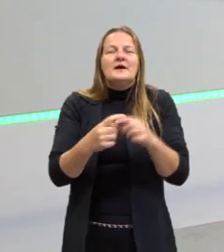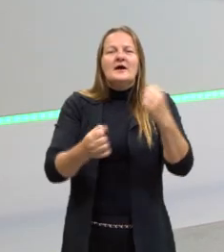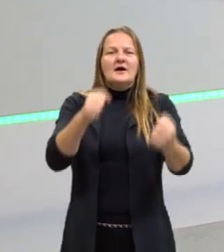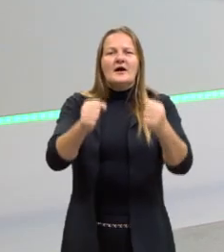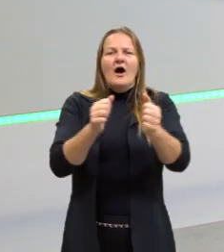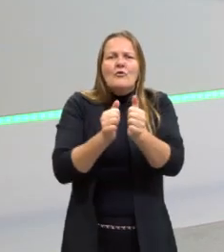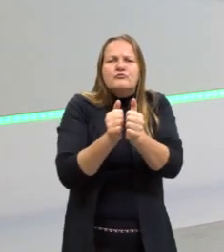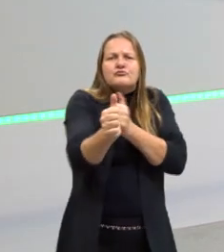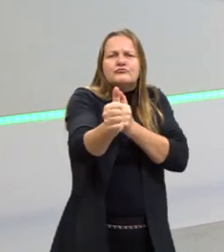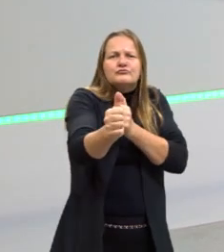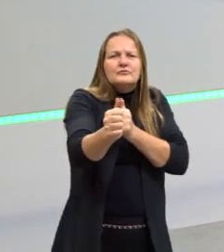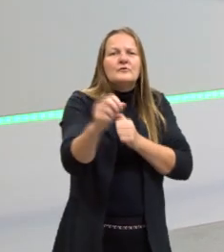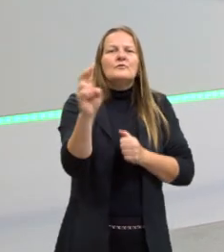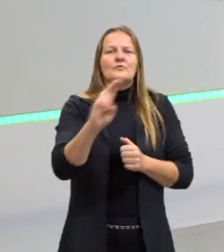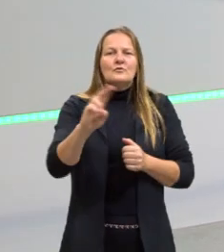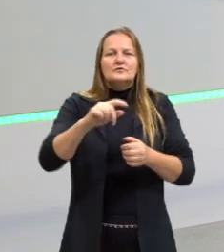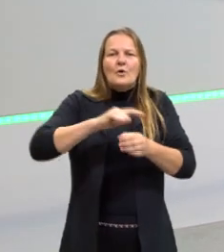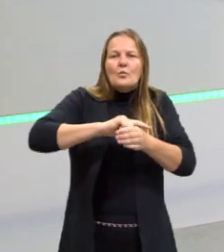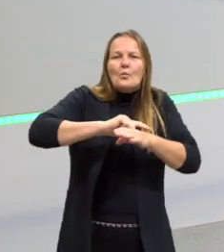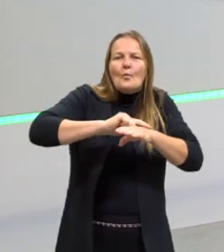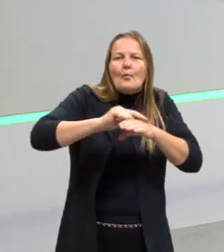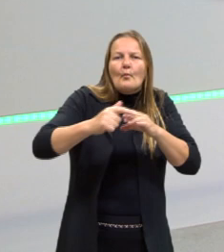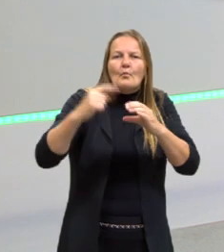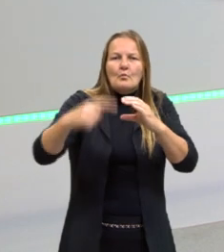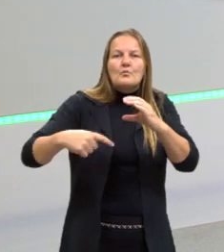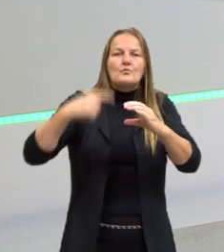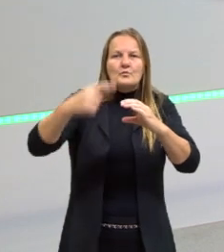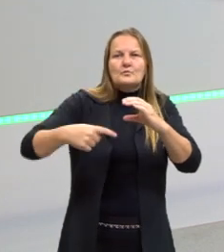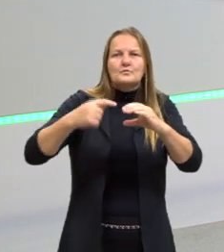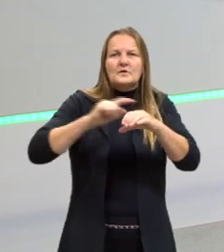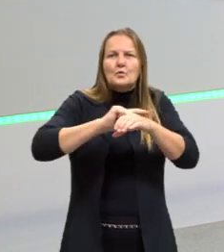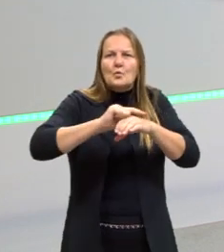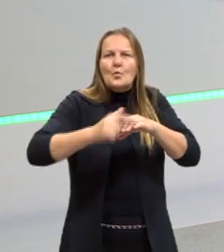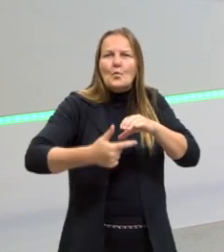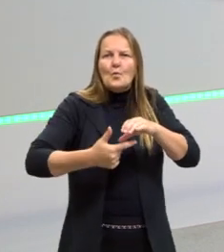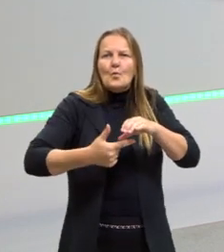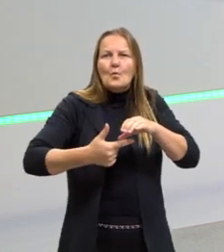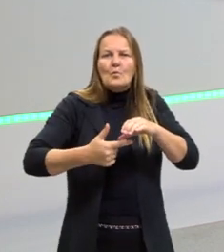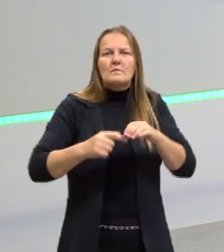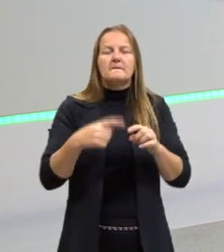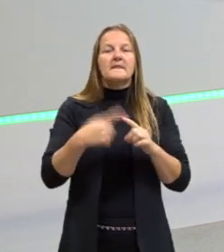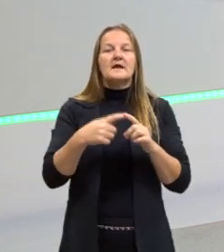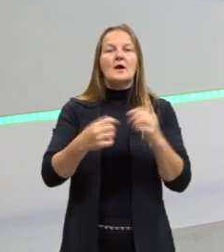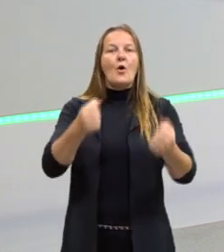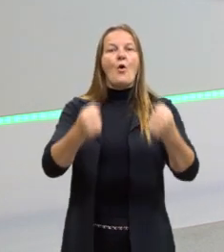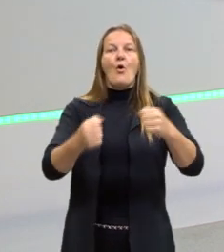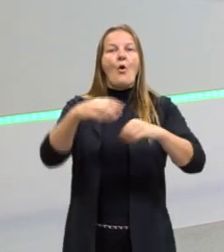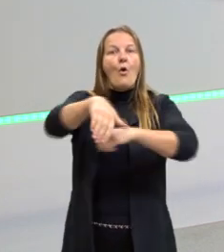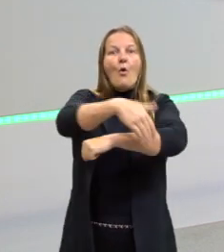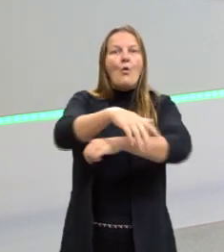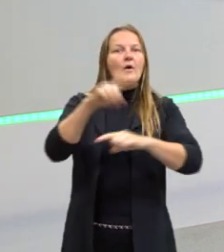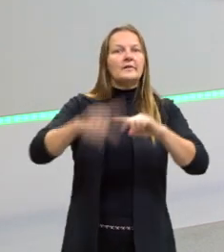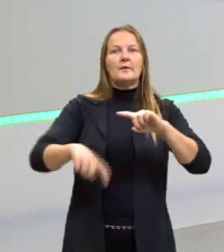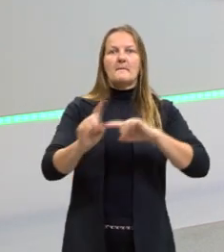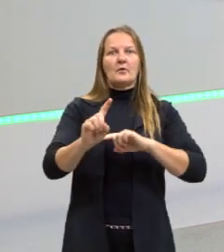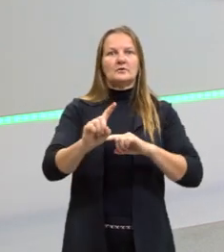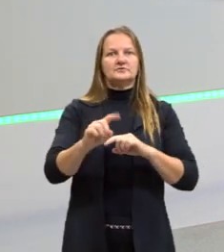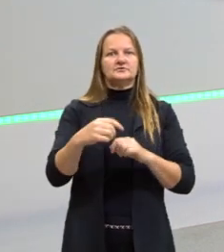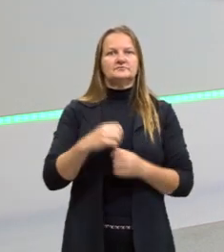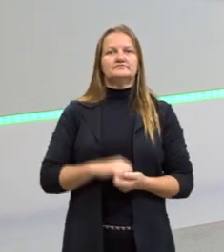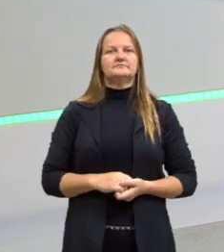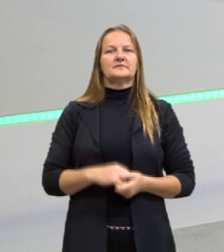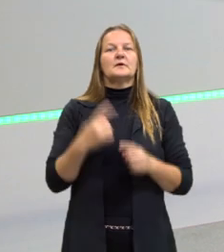carros de corrida usam pneu careca e os carros né das ruas eles são proibidos de rodar assim